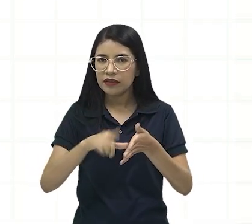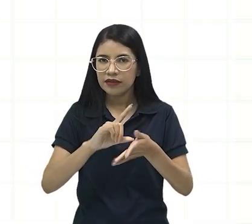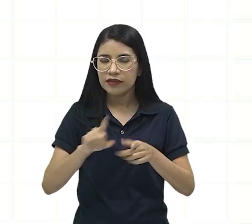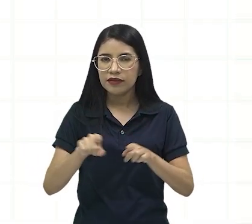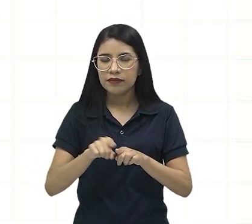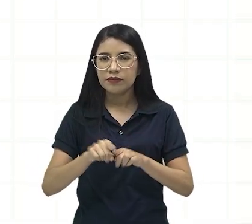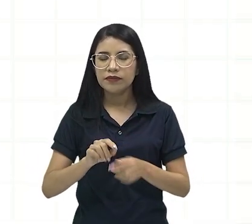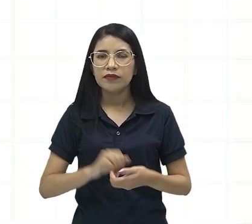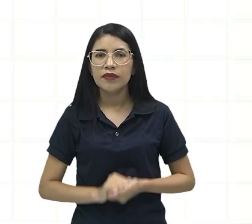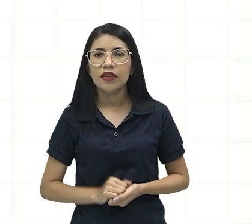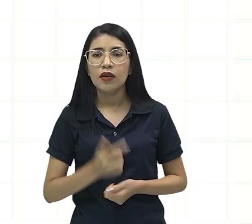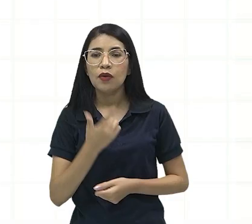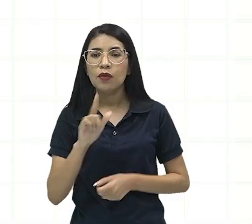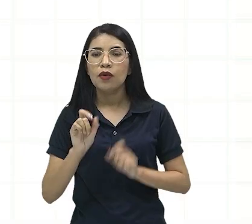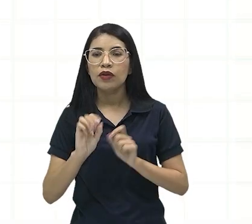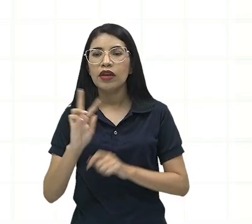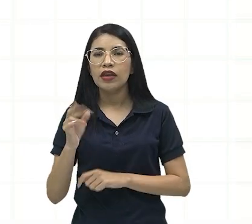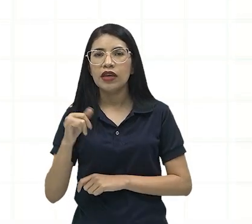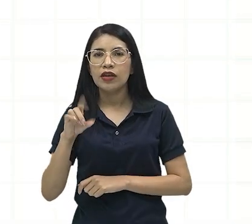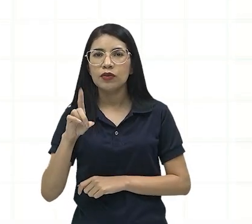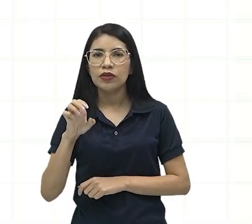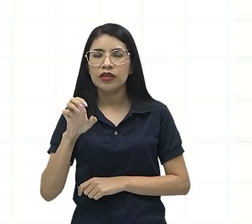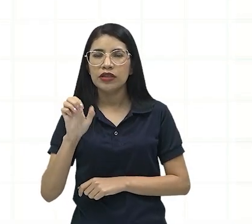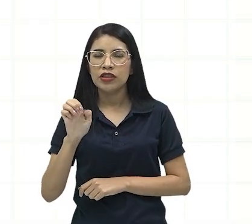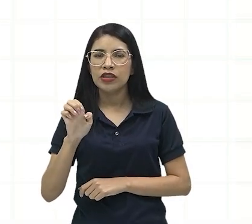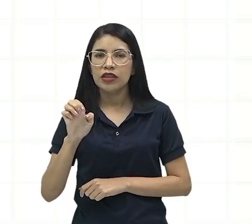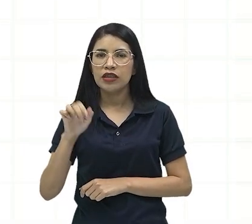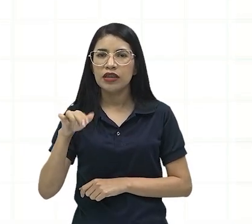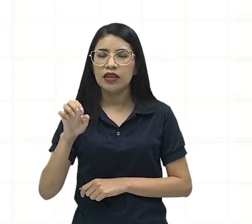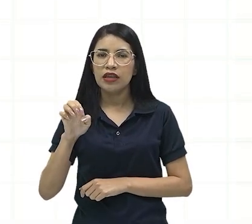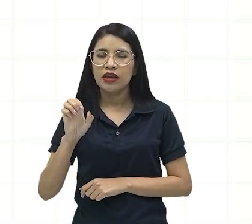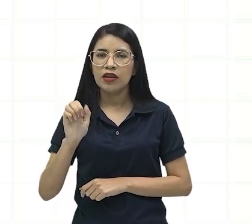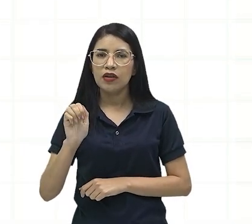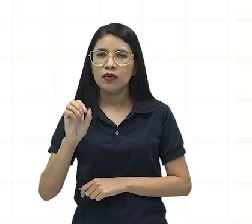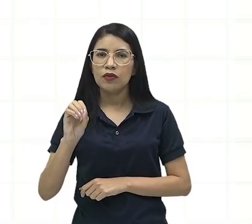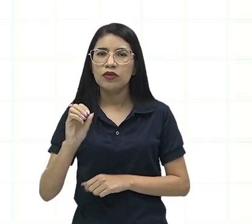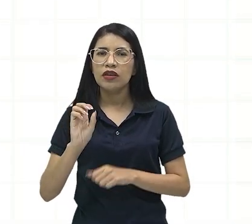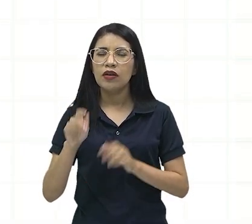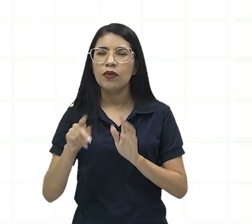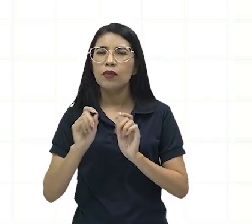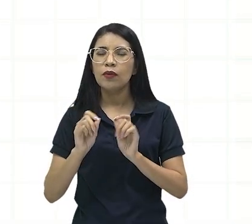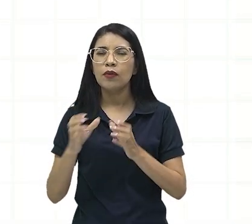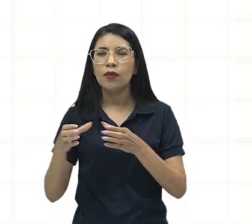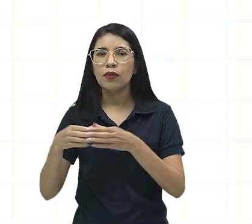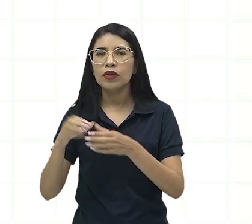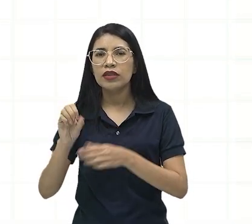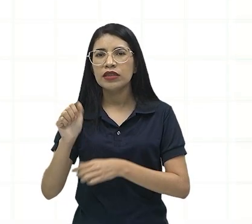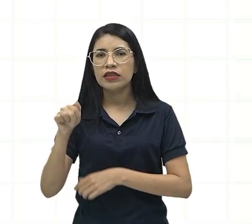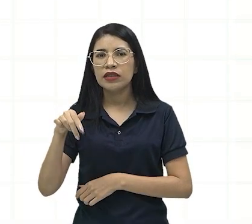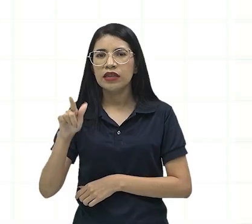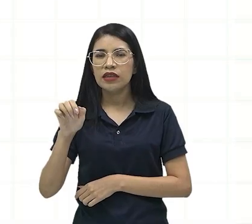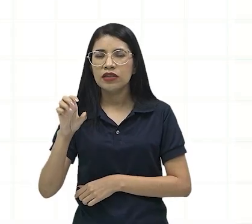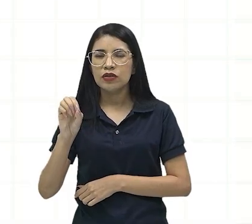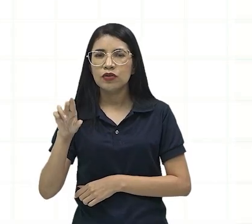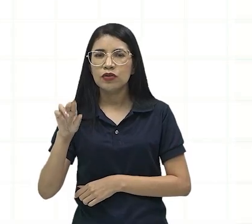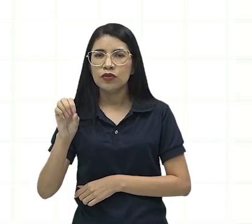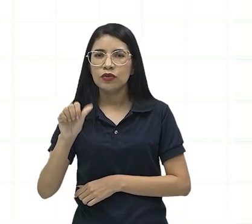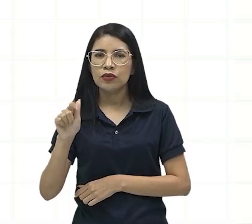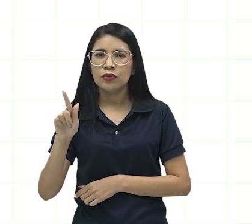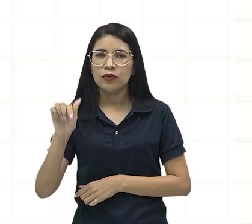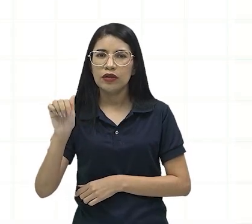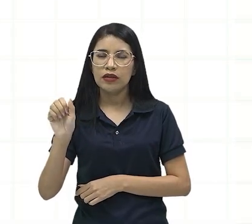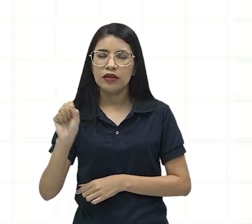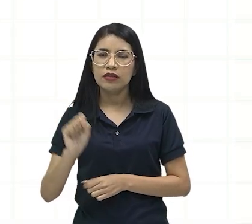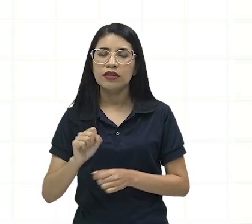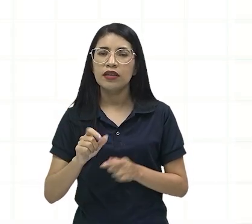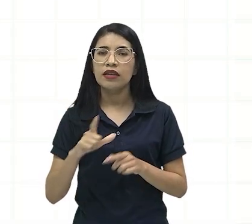pouco. E os hirudíneos, que caracterizam as sanguessugas, o grupo das sanguessugas. E assim